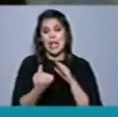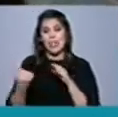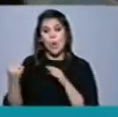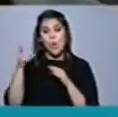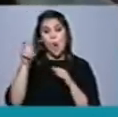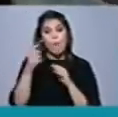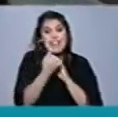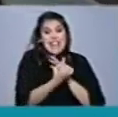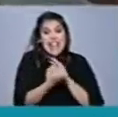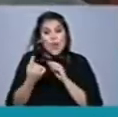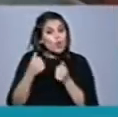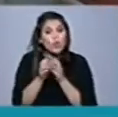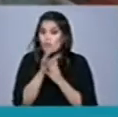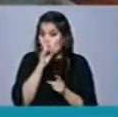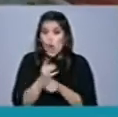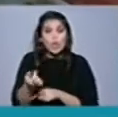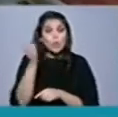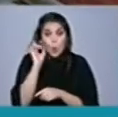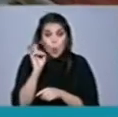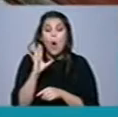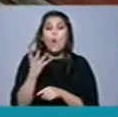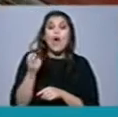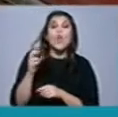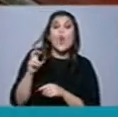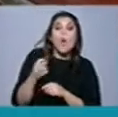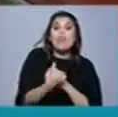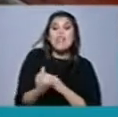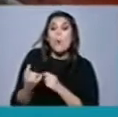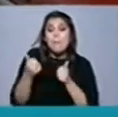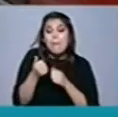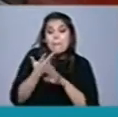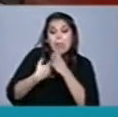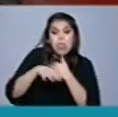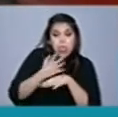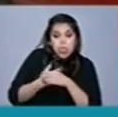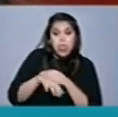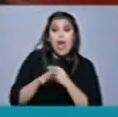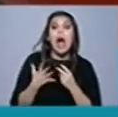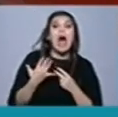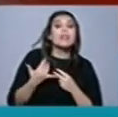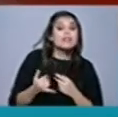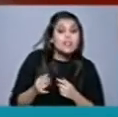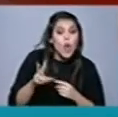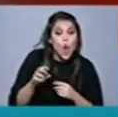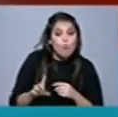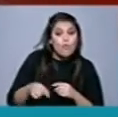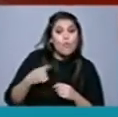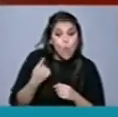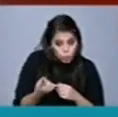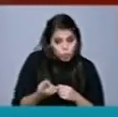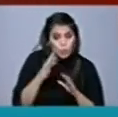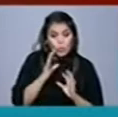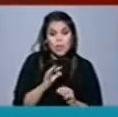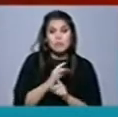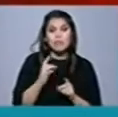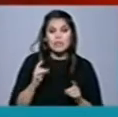ovo está bem, bem, bem misturado é que devemos passar para o segundo. Eu vou ajudar sempre aqui com a espátula, até porque a massa